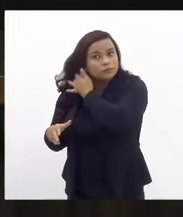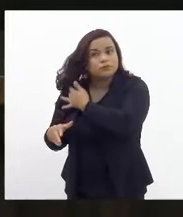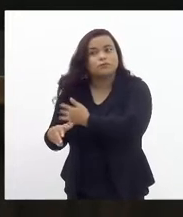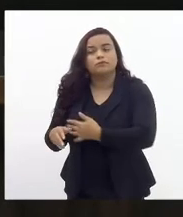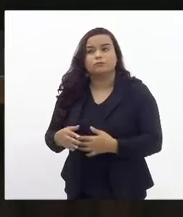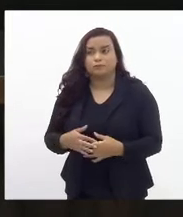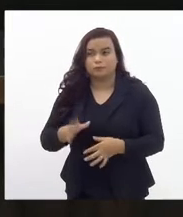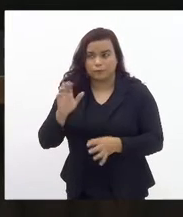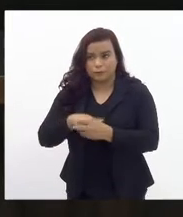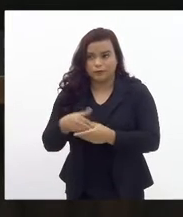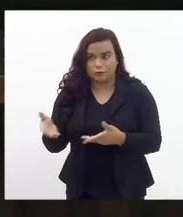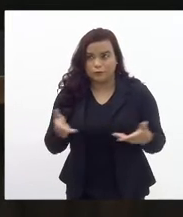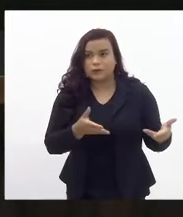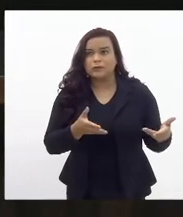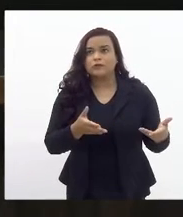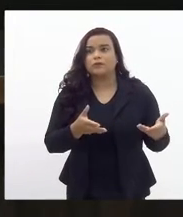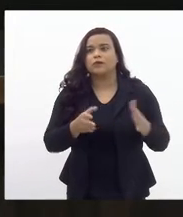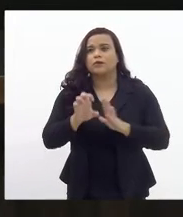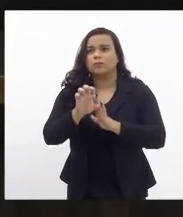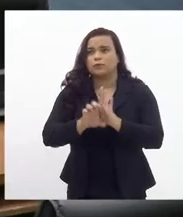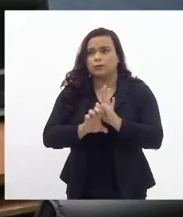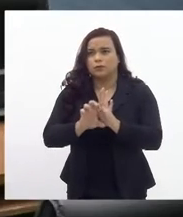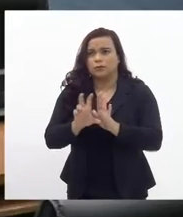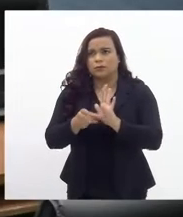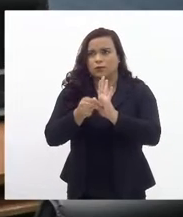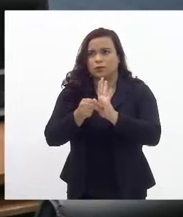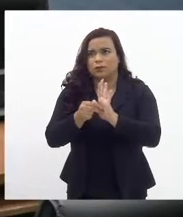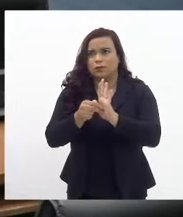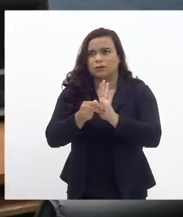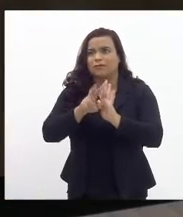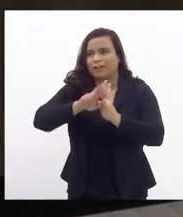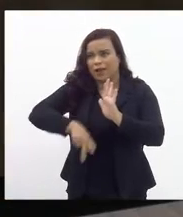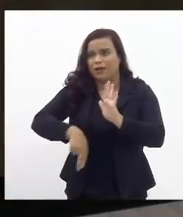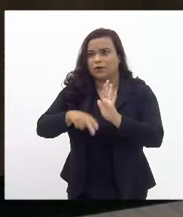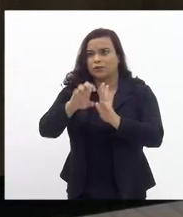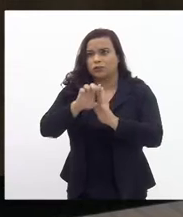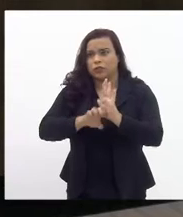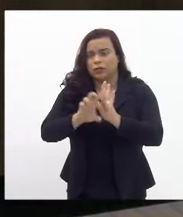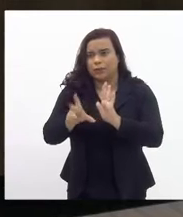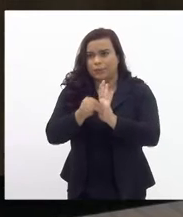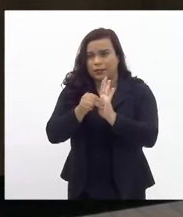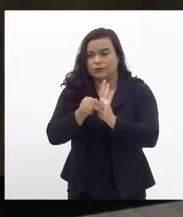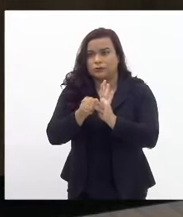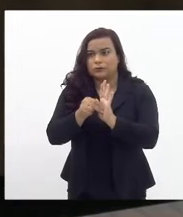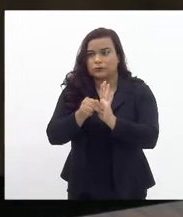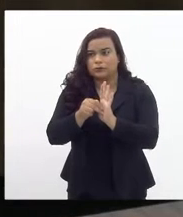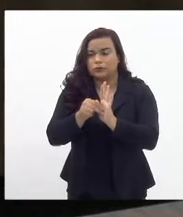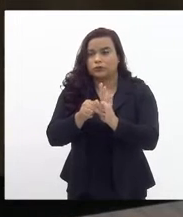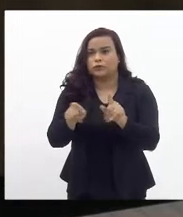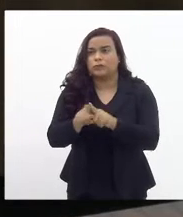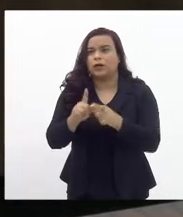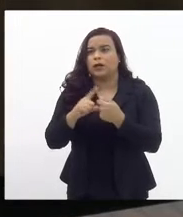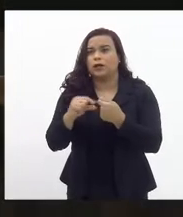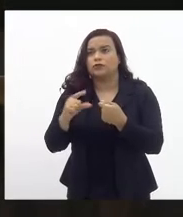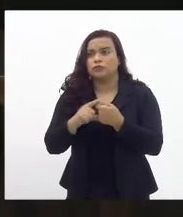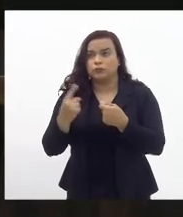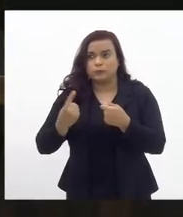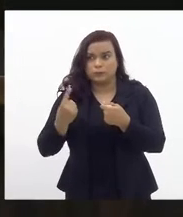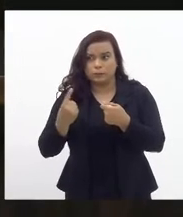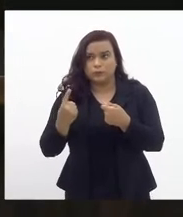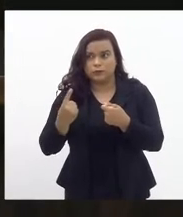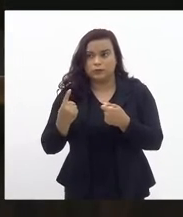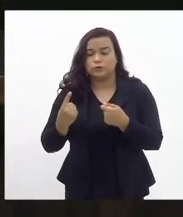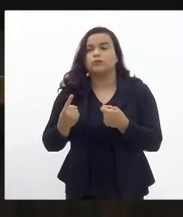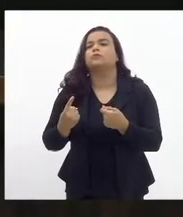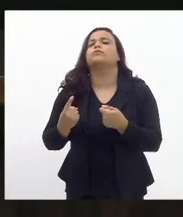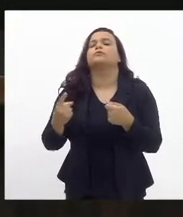em votação, a emenda... As emendas, na emenda e no artigo 1º. As emendas